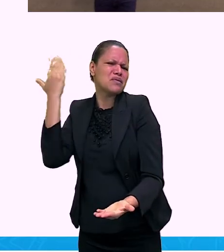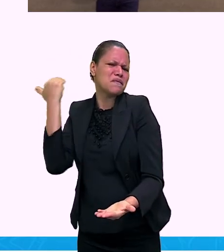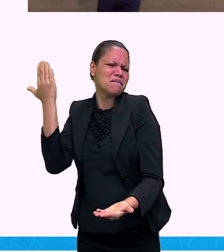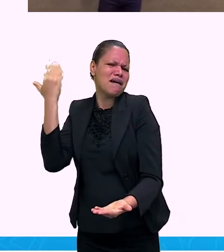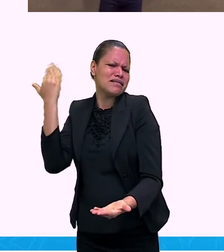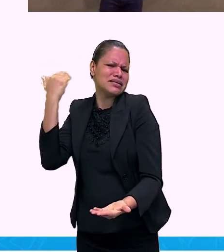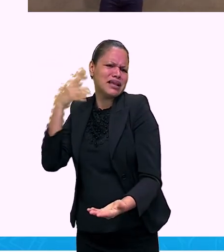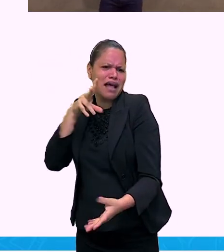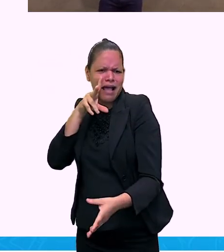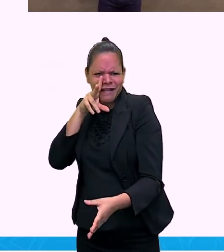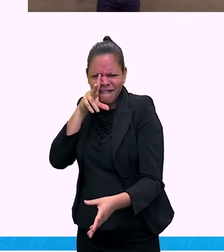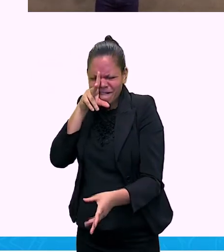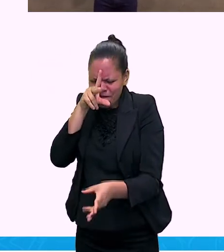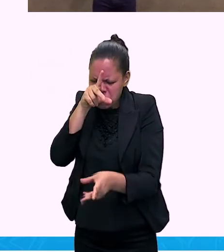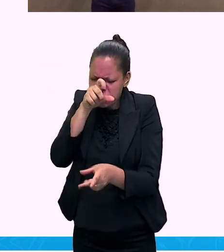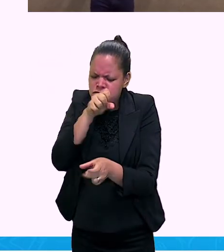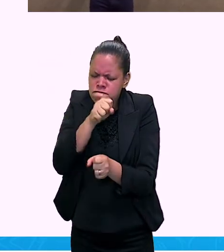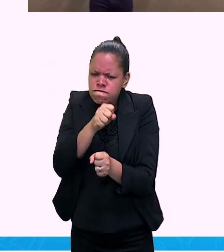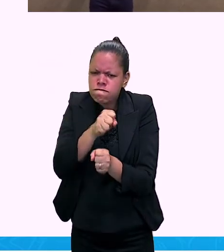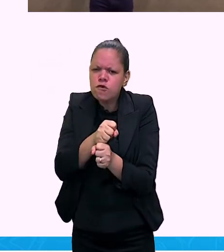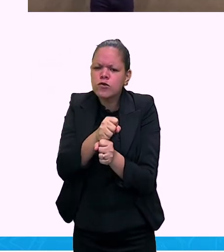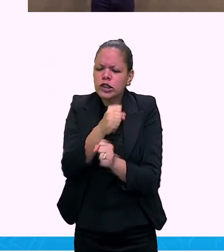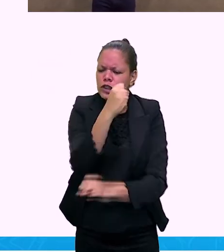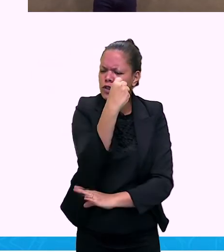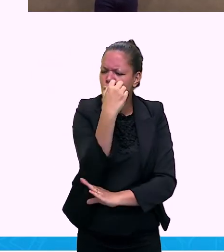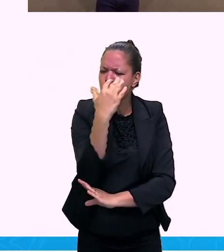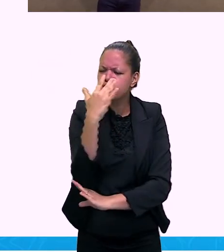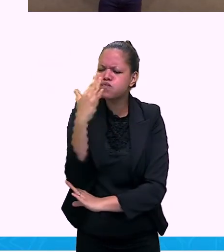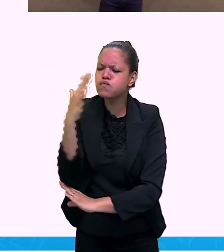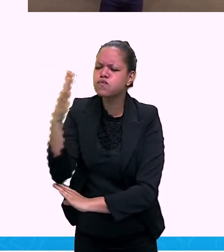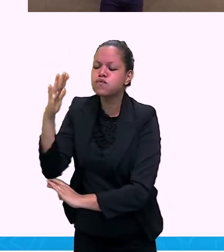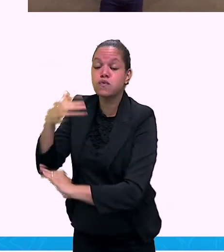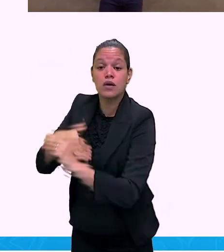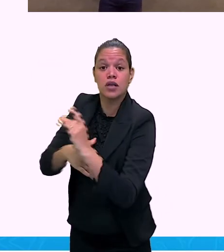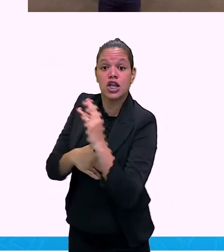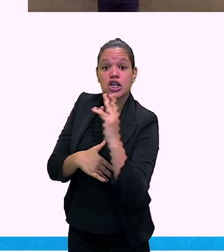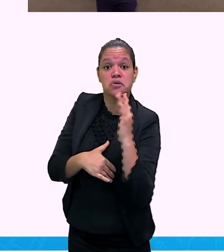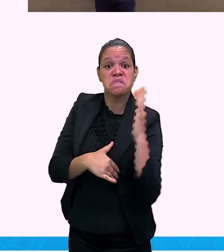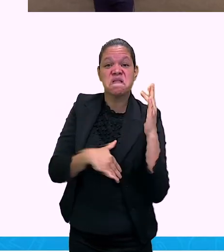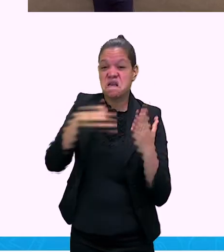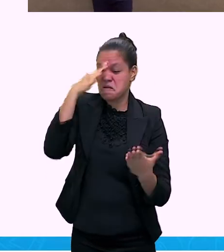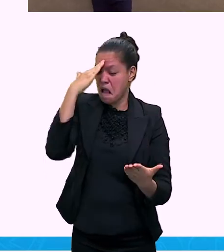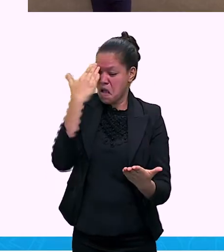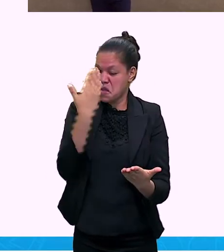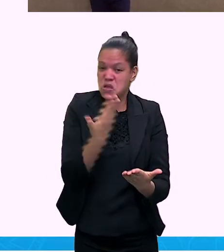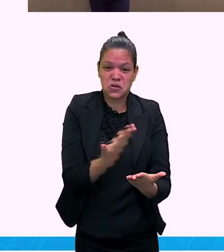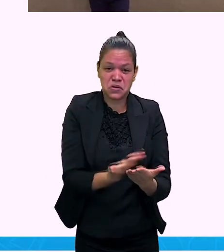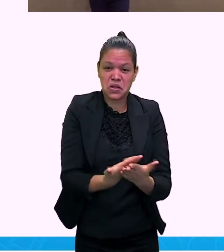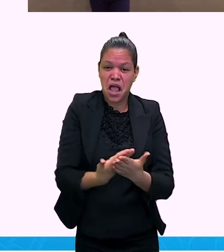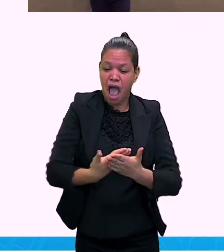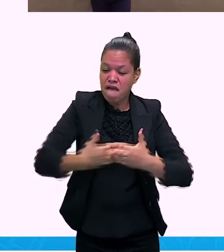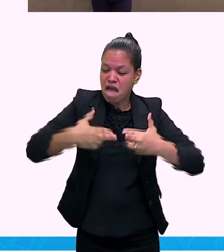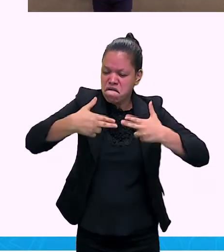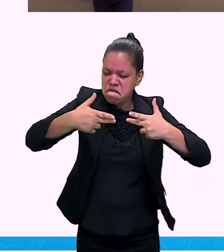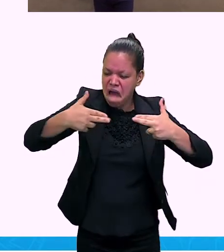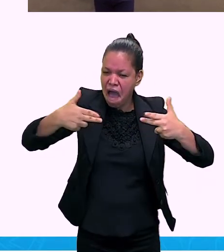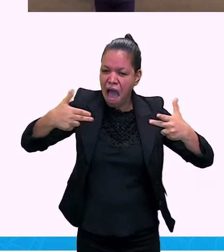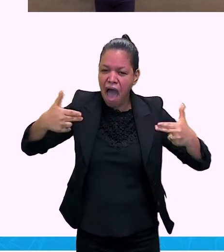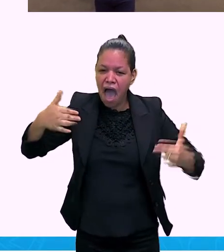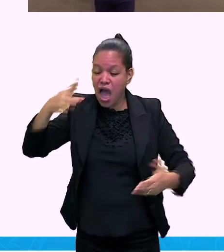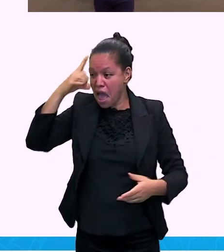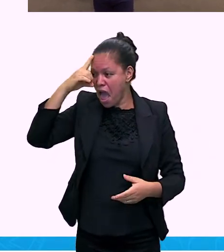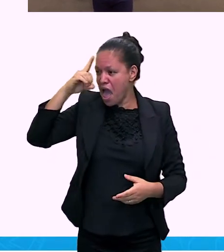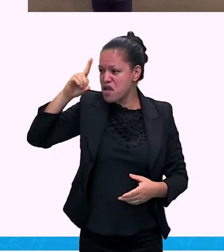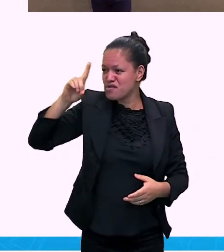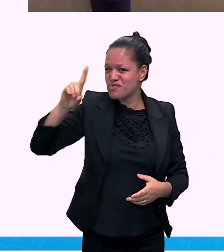eles permitiam que vários deuses, nos seus conhecimentos, pudessem fazer a diferença na sua cultura e na sua